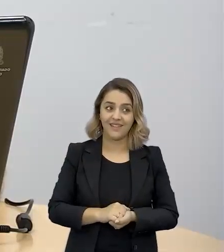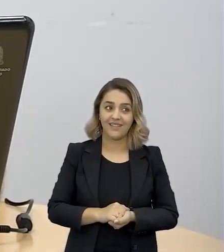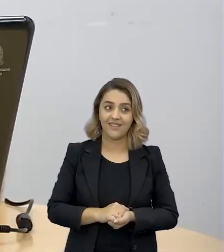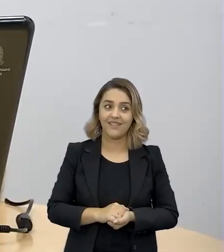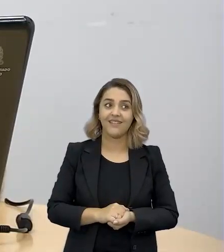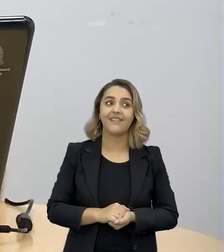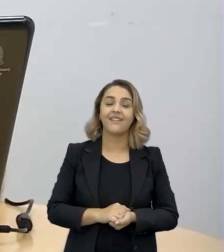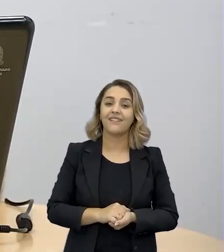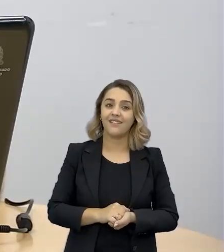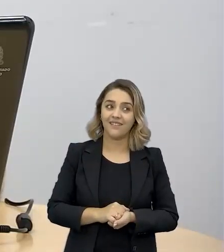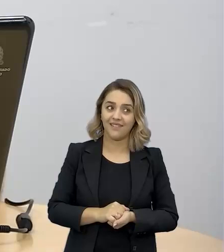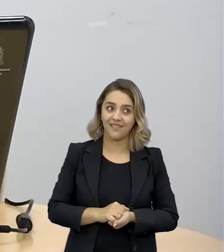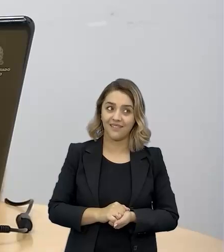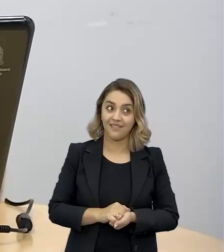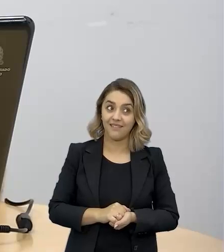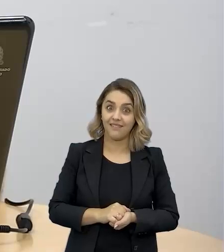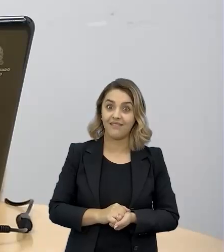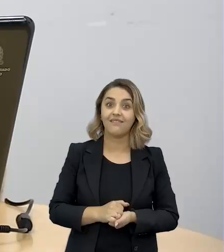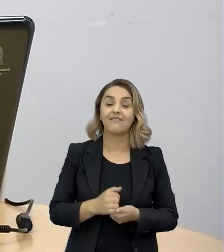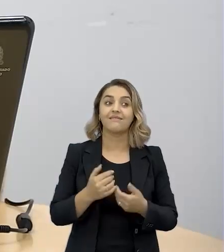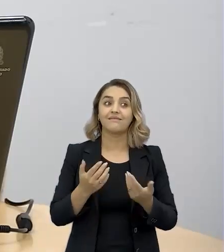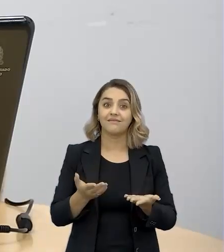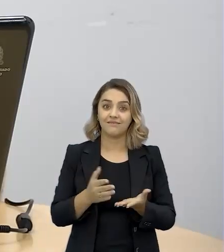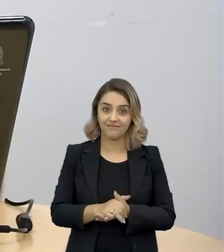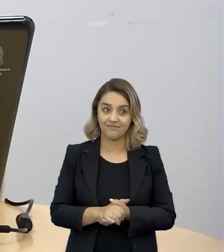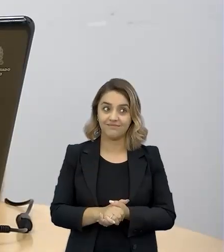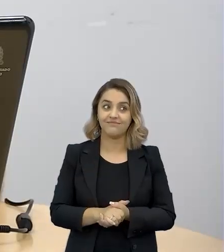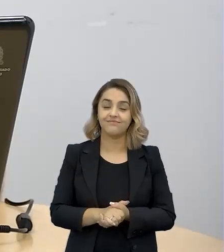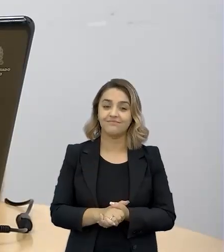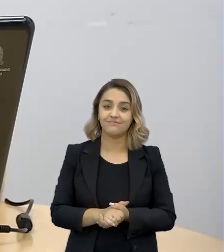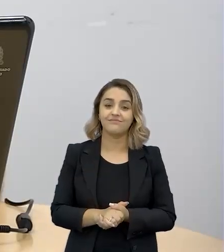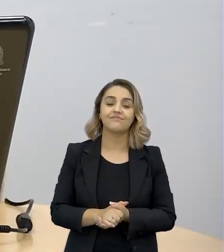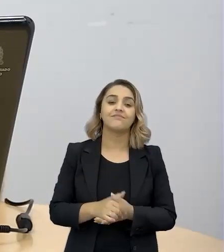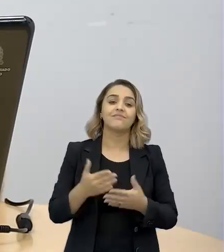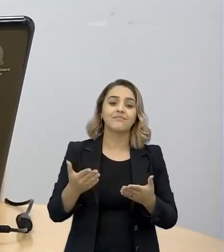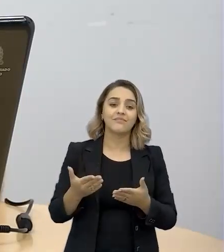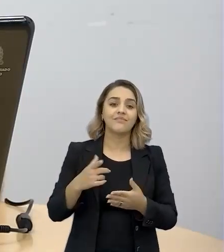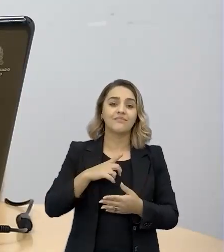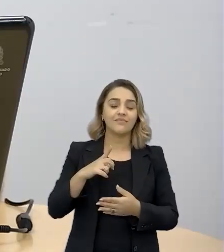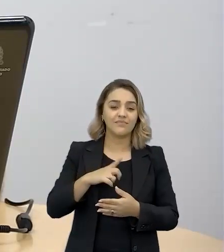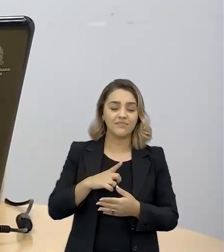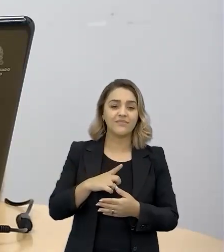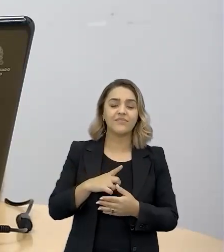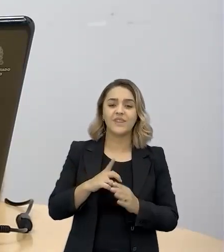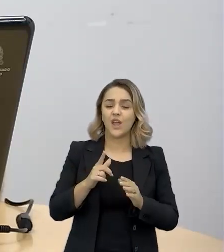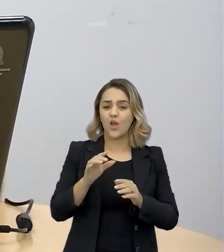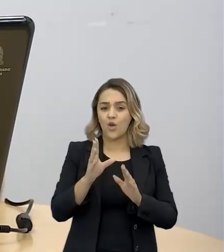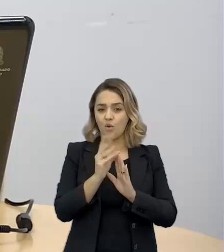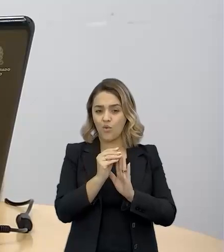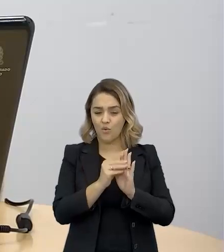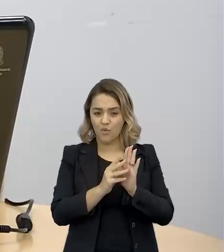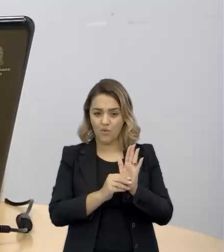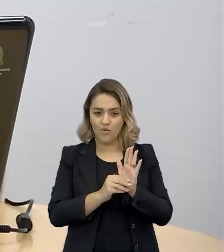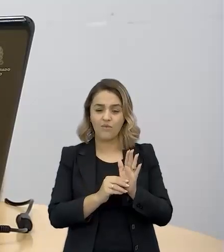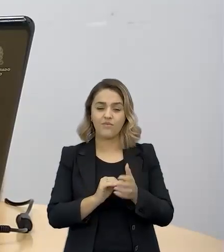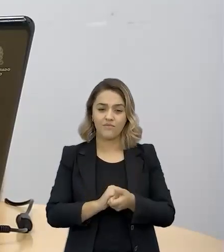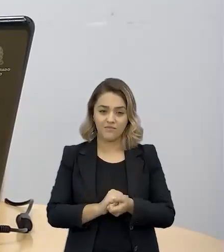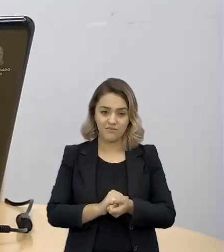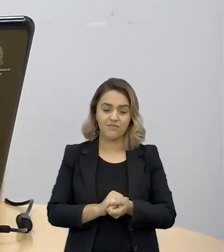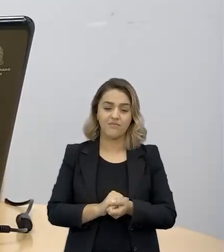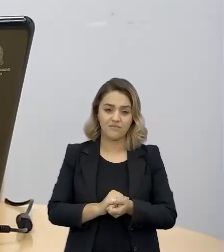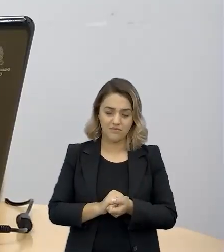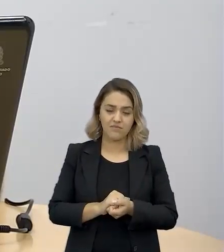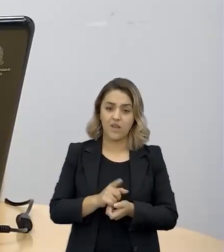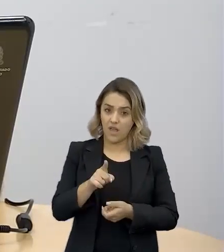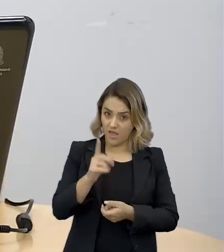tecnologia, ele sabe quais botões ele vai apertar, mas ele não sabe fazer uma triagem de conteúdo. Então, isso é